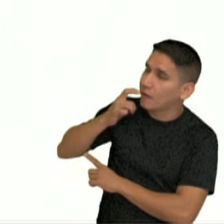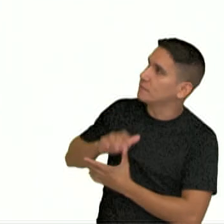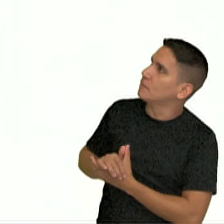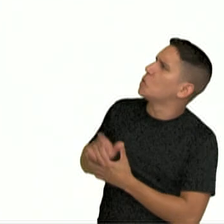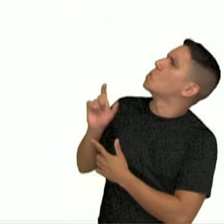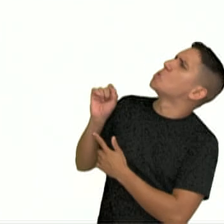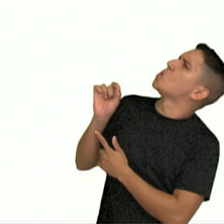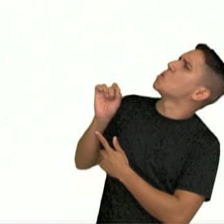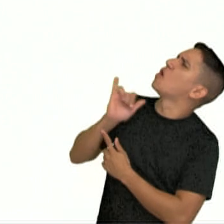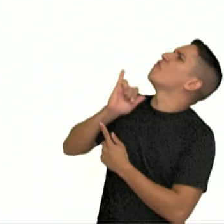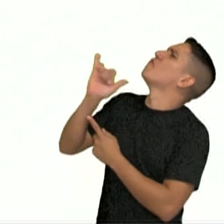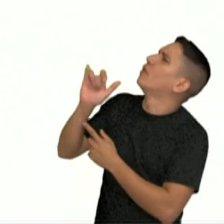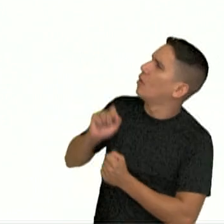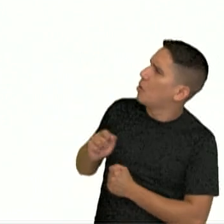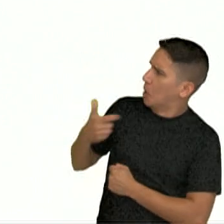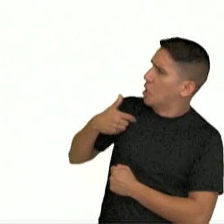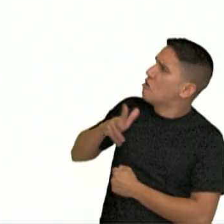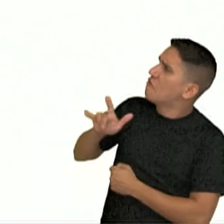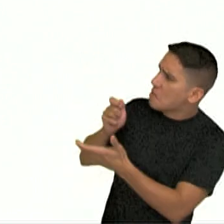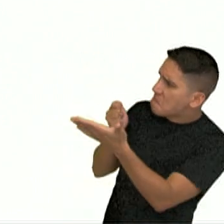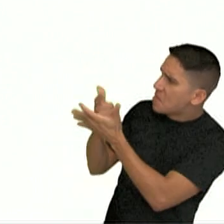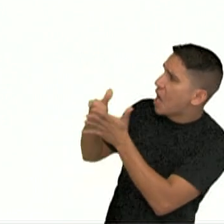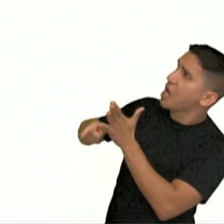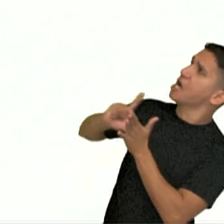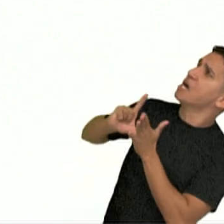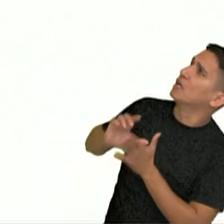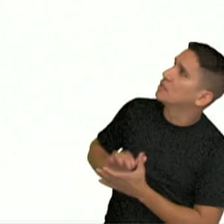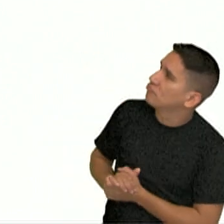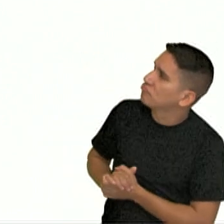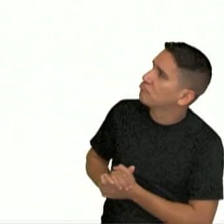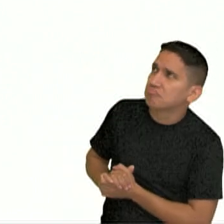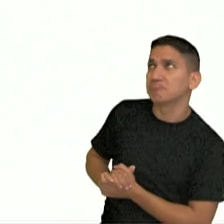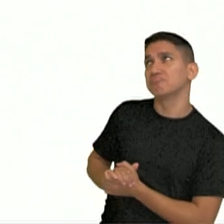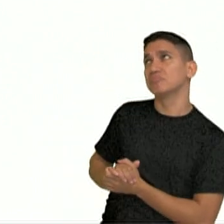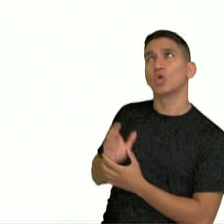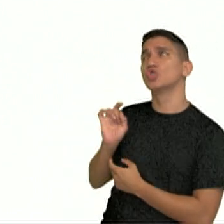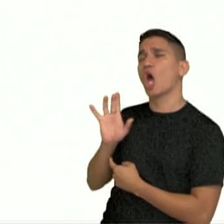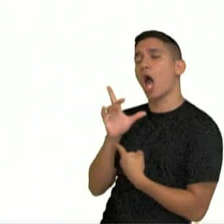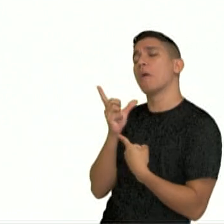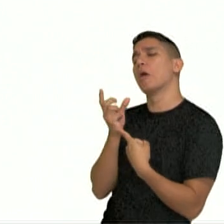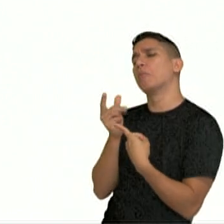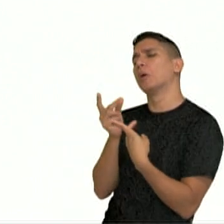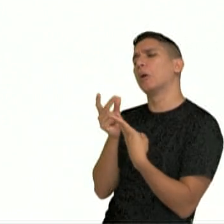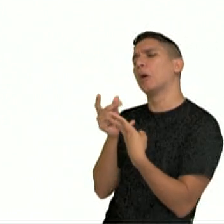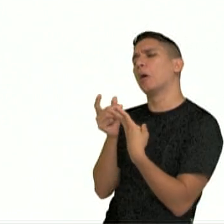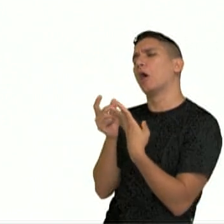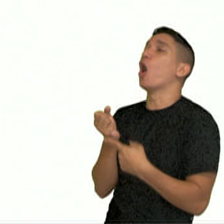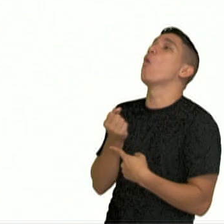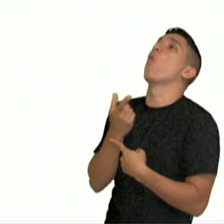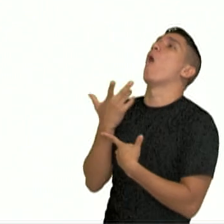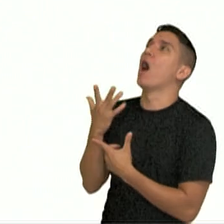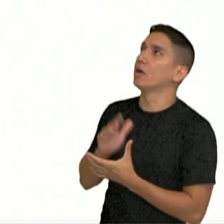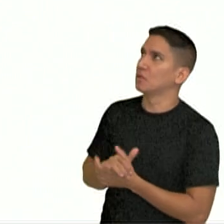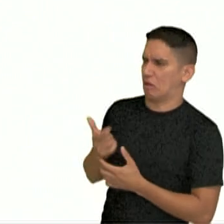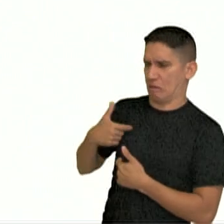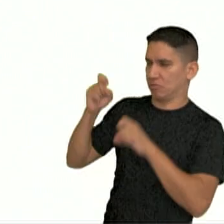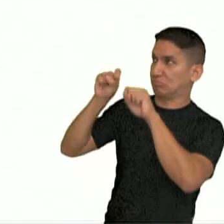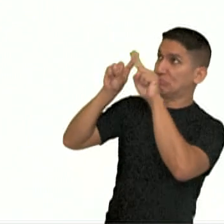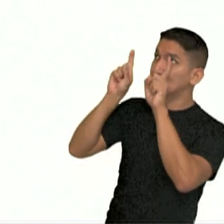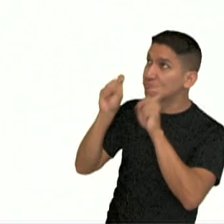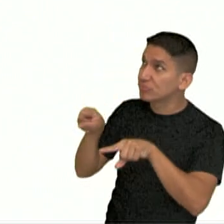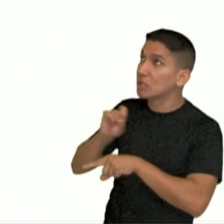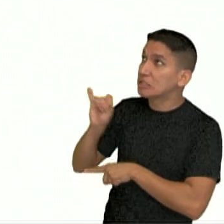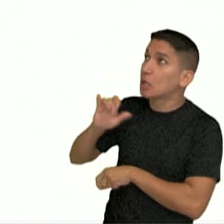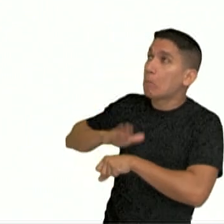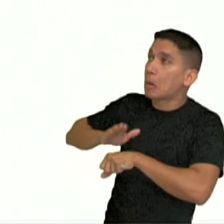que falou que eu vou pagar adiantado? Tô só contando. Vou lá saber